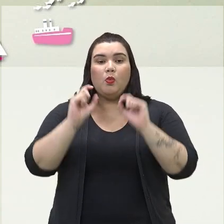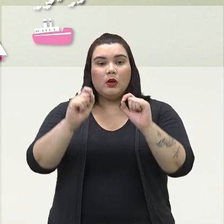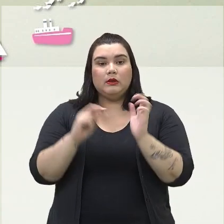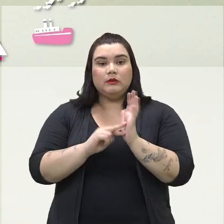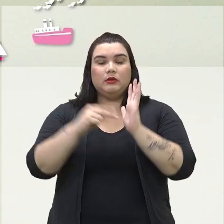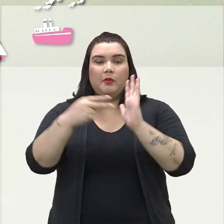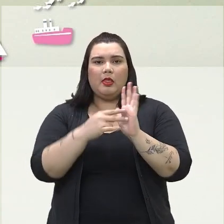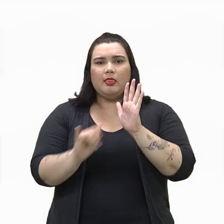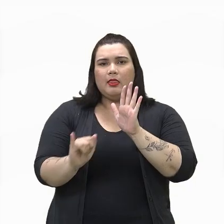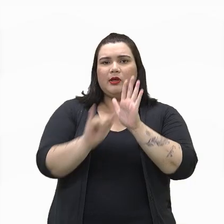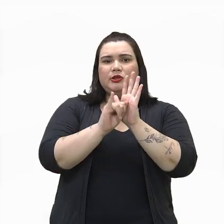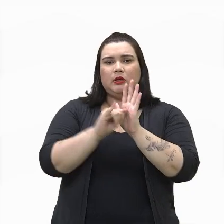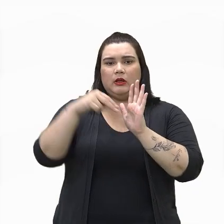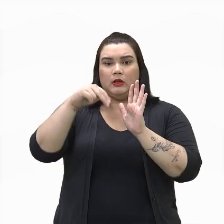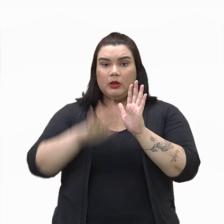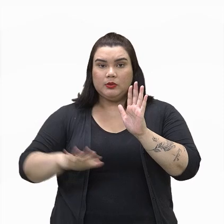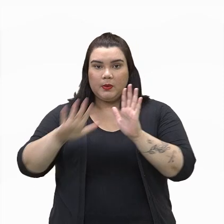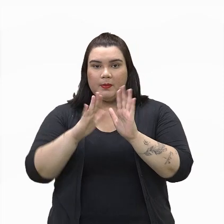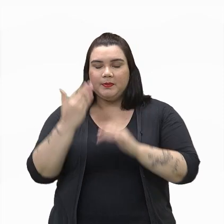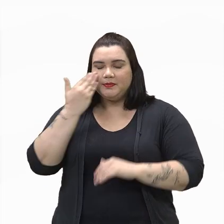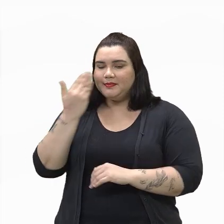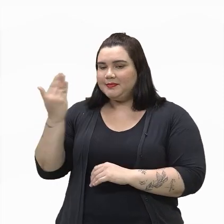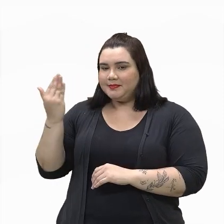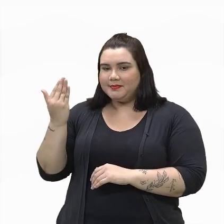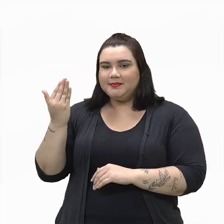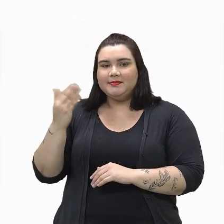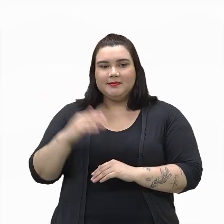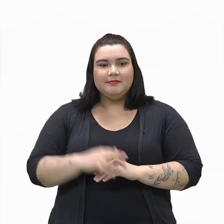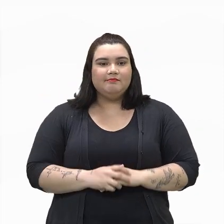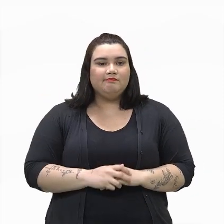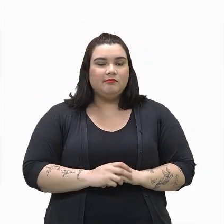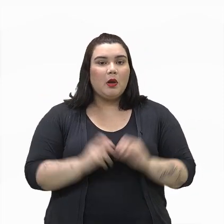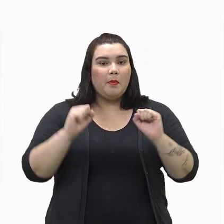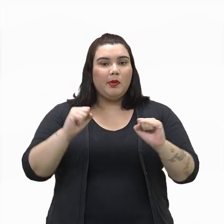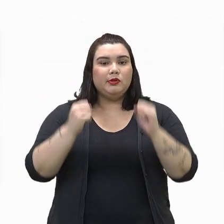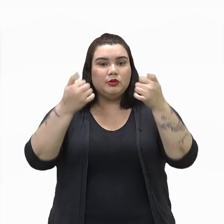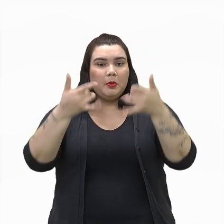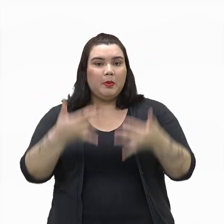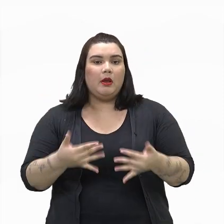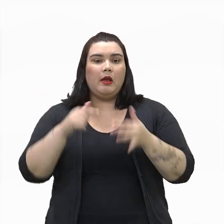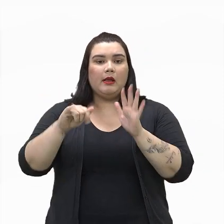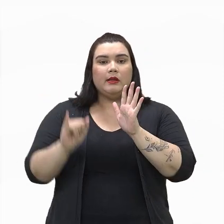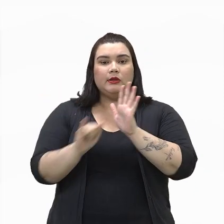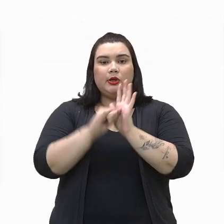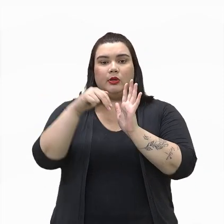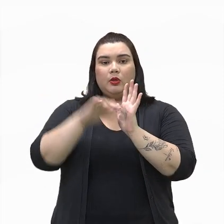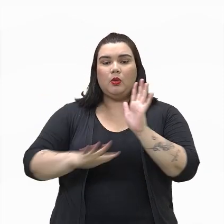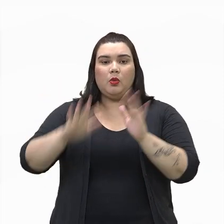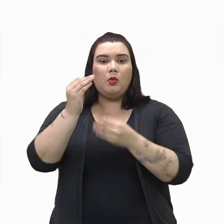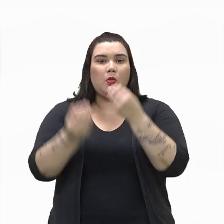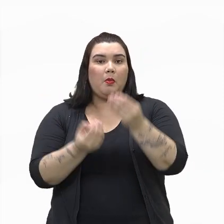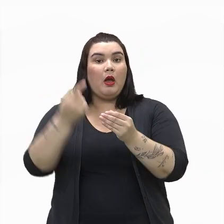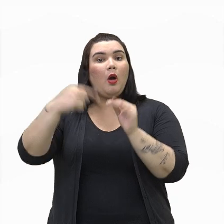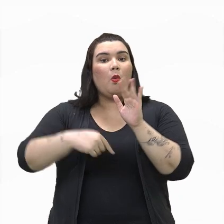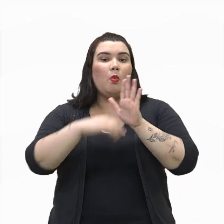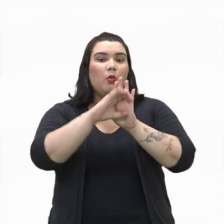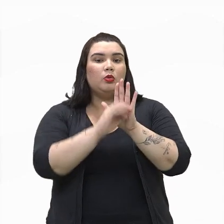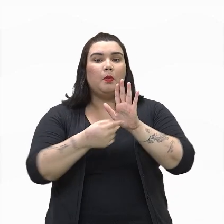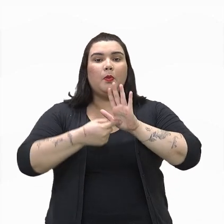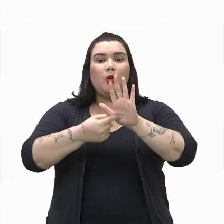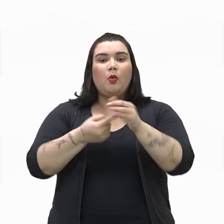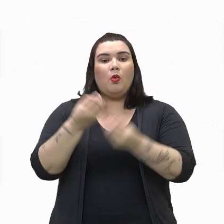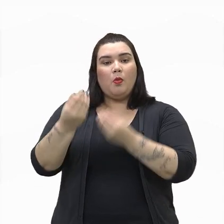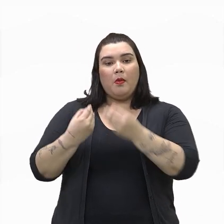seria essa identidade nacional. Acompanhem comigo. A gente pode definir a identidade nacional como sendo um conceito que indica